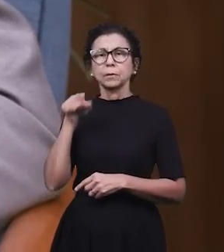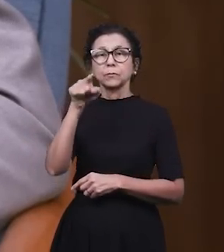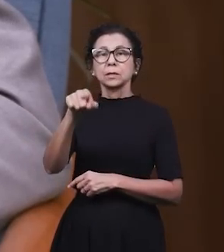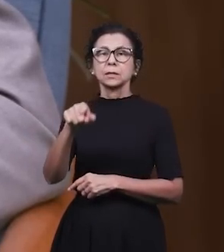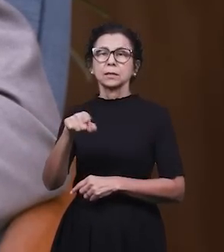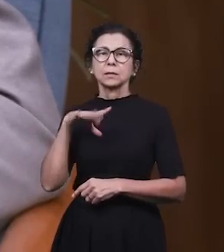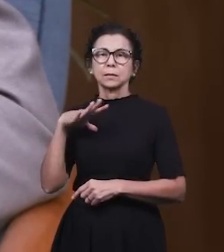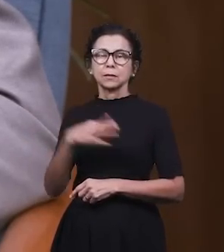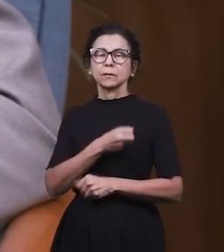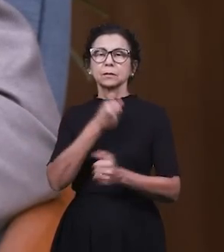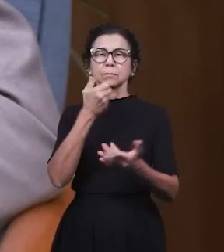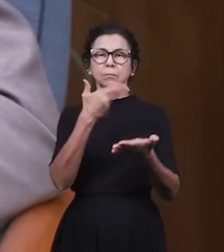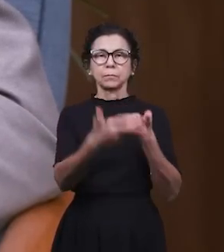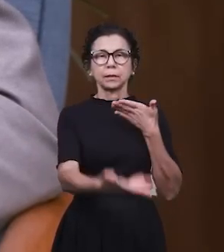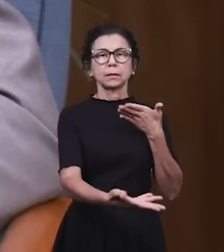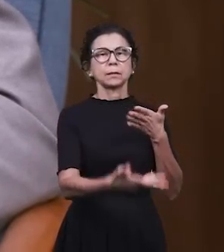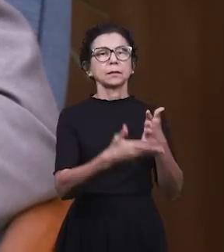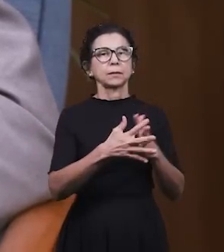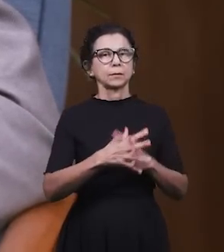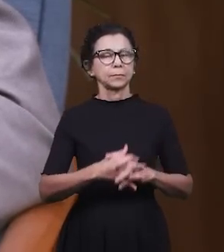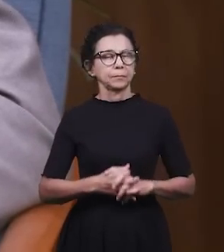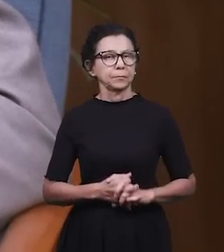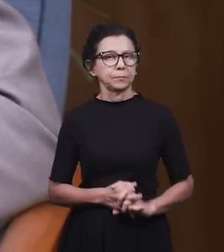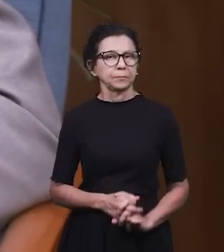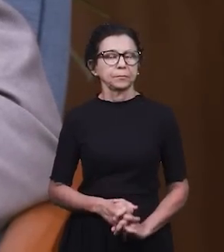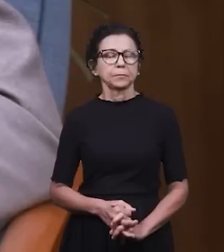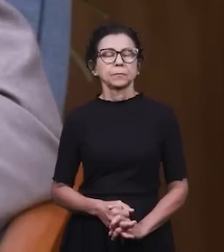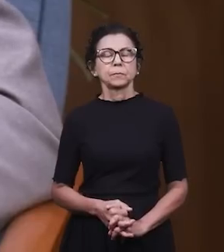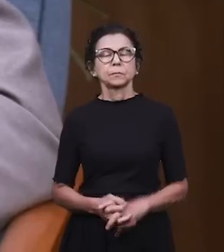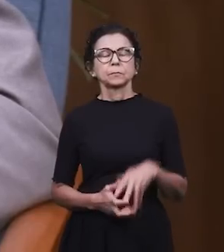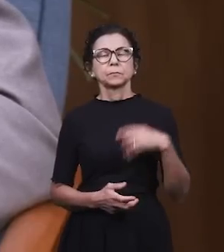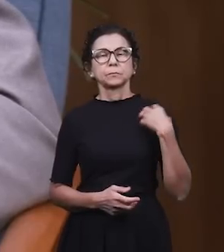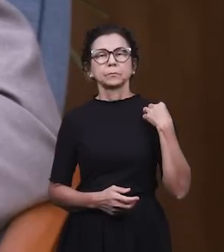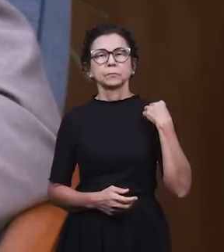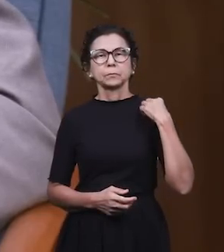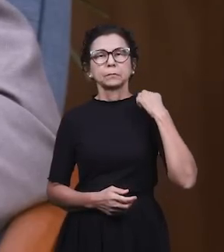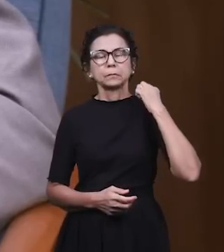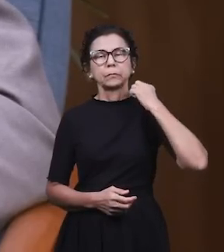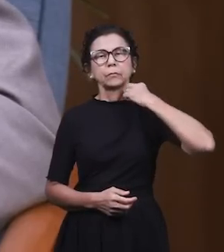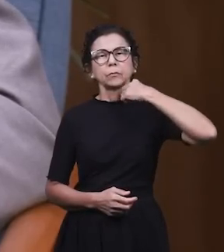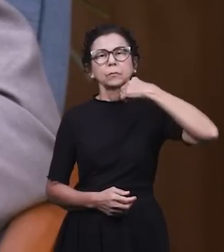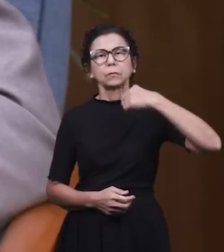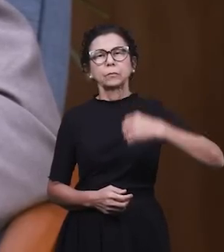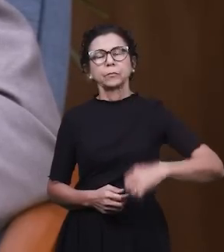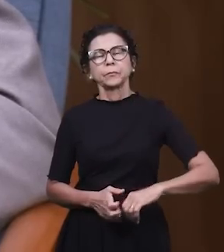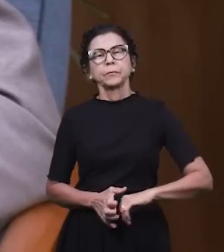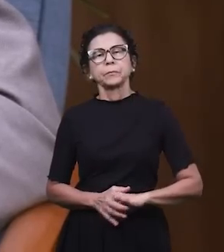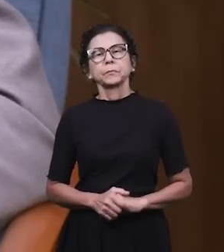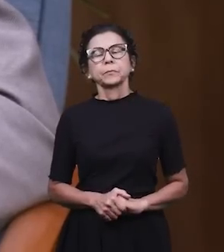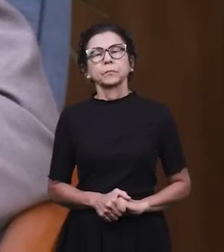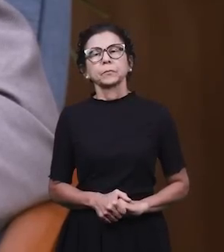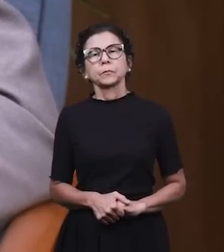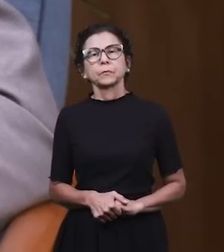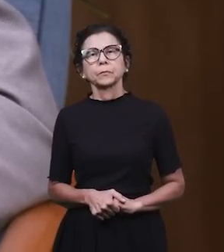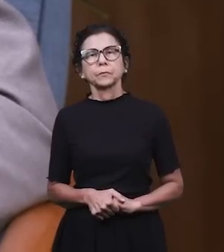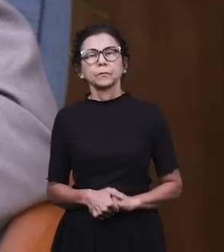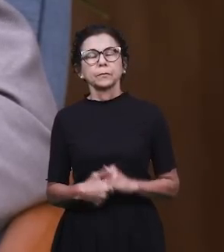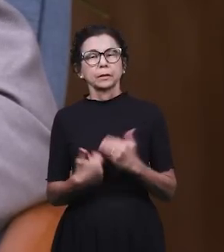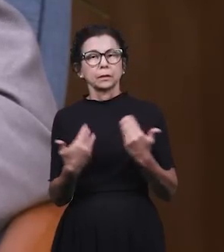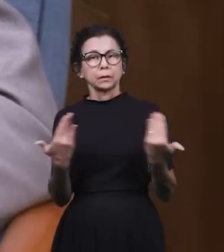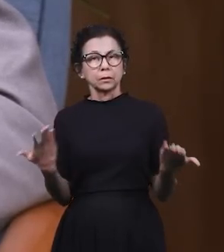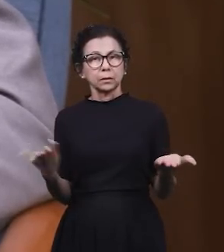o semeador saiu a semear a sua semente. Então, a palavra que nós estamos falando